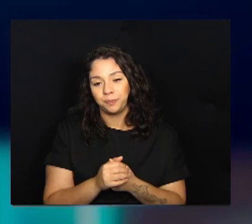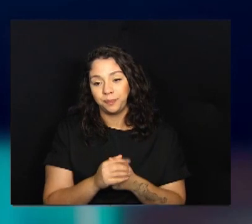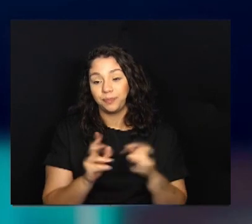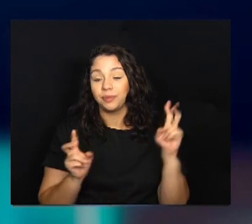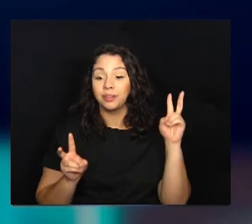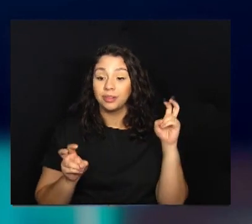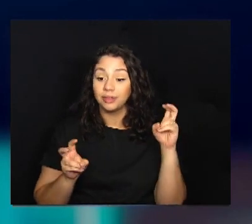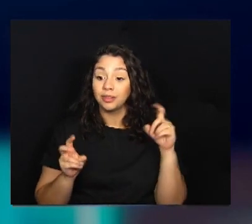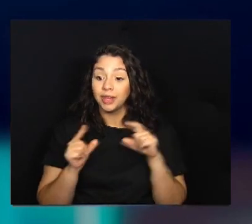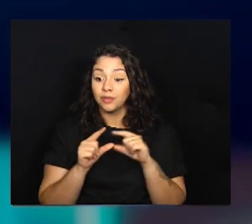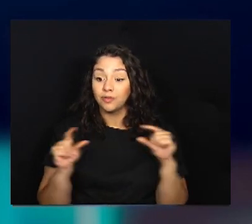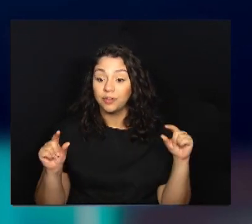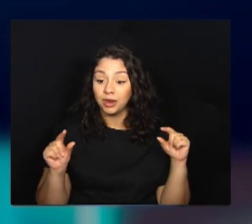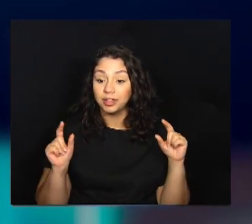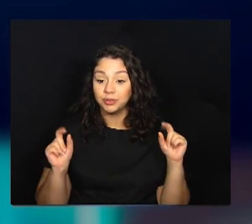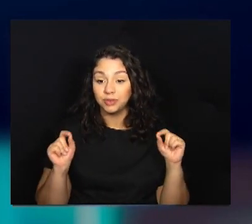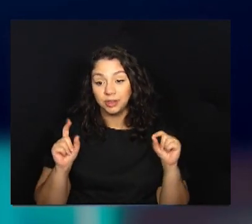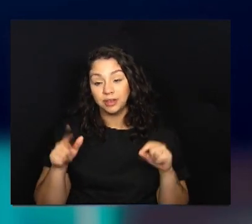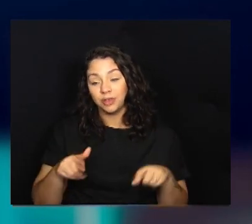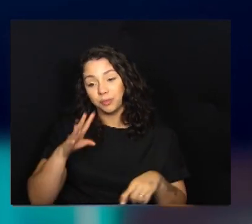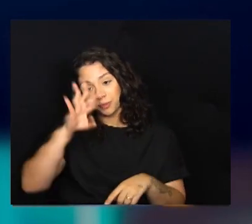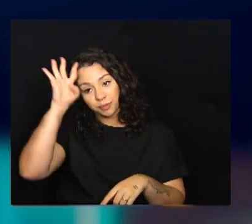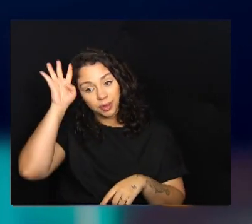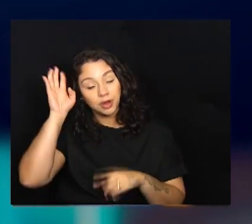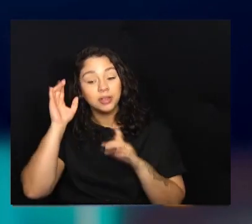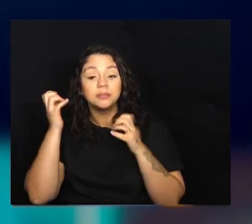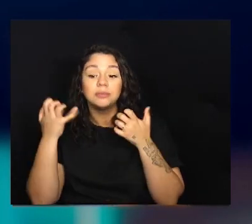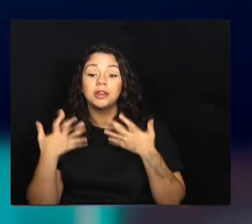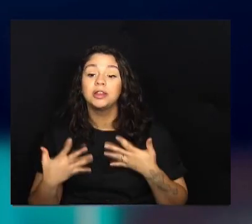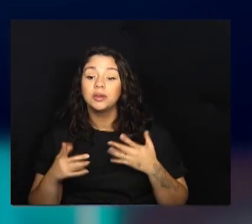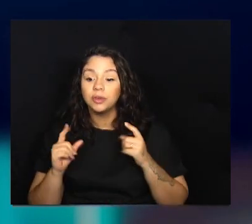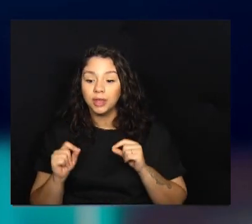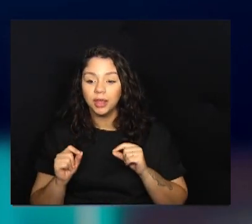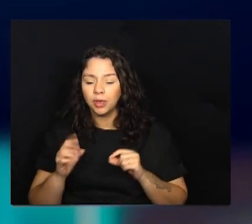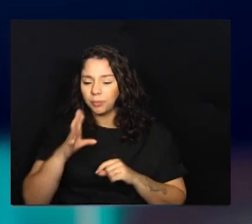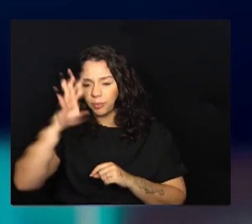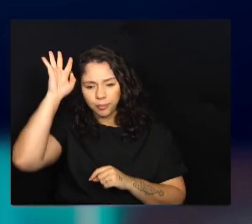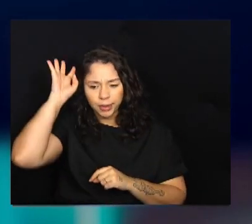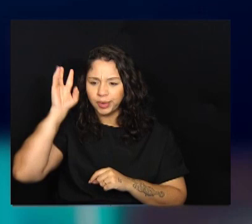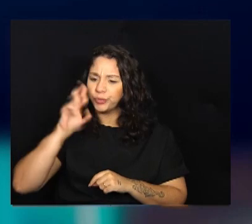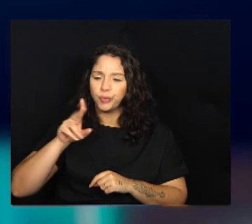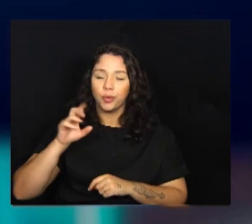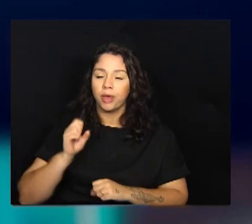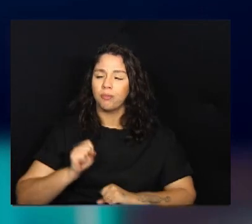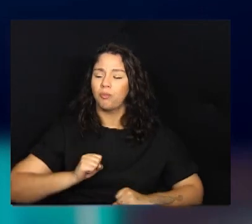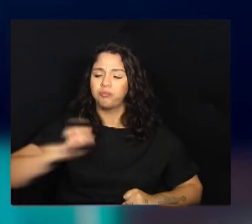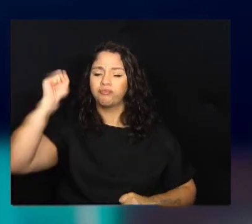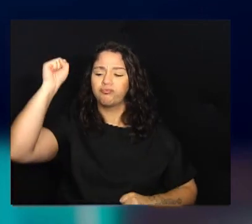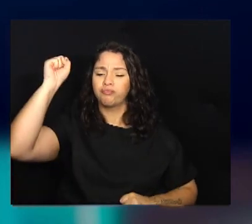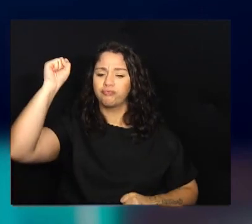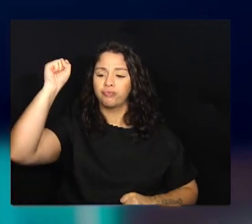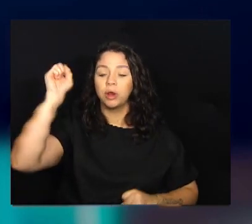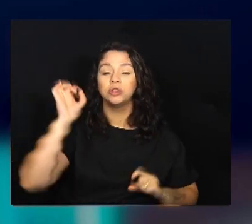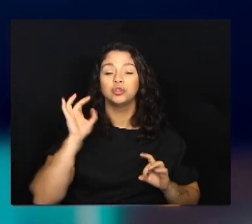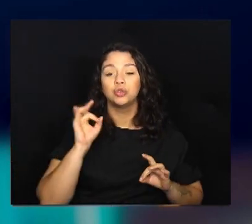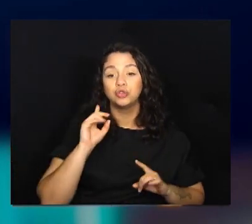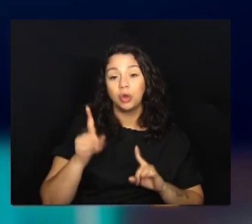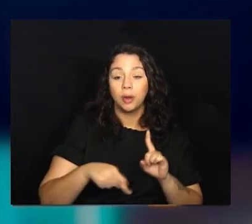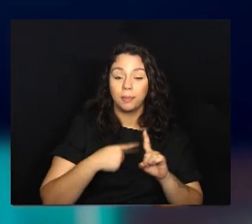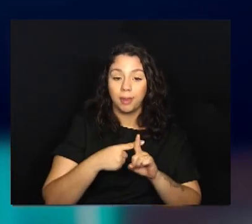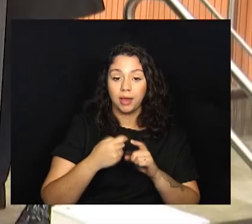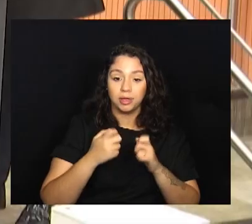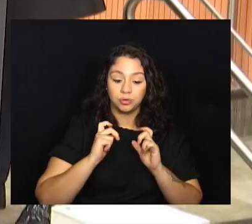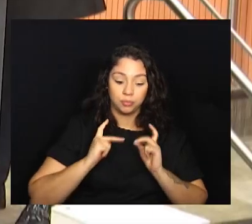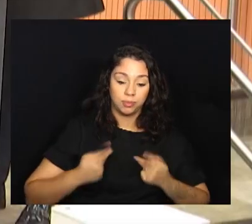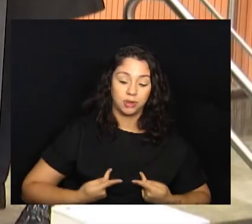o autor, que se intitula Um Bombeiro, afirma que bombeiros não são heróis, e sim apenas mais humanos que